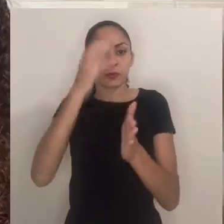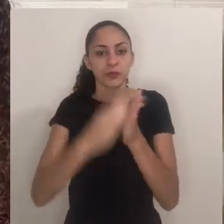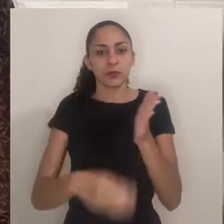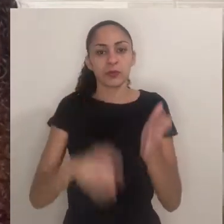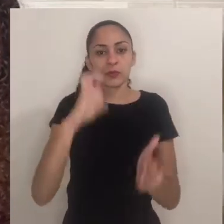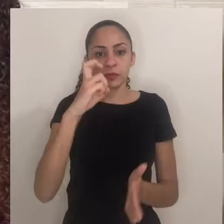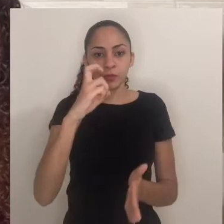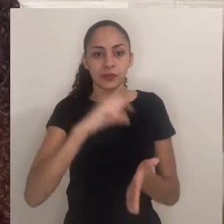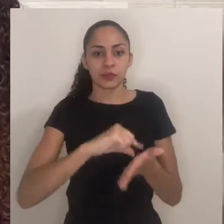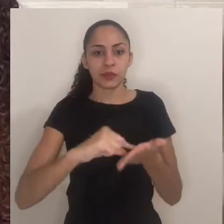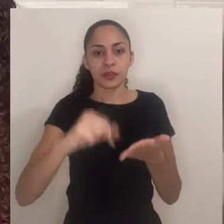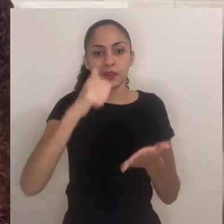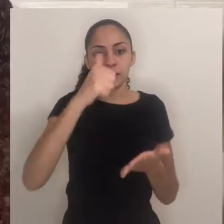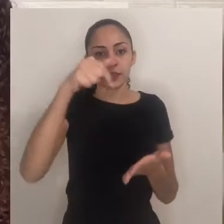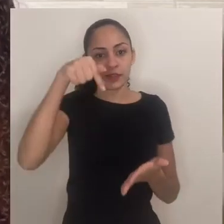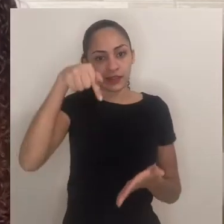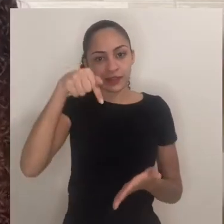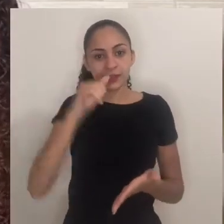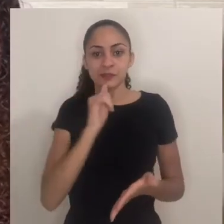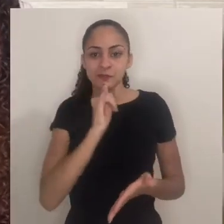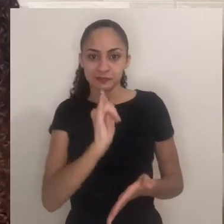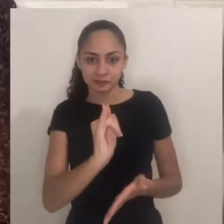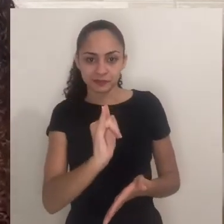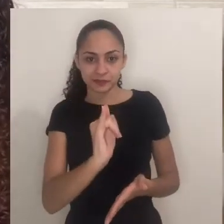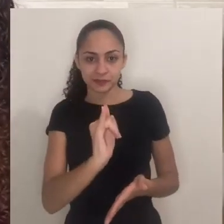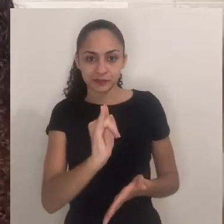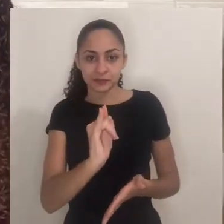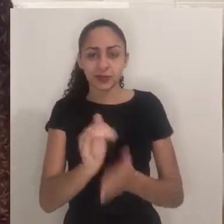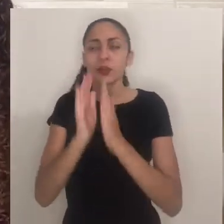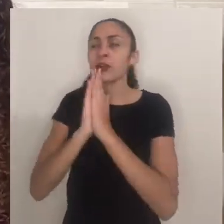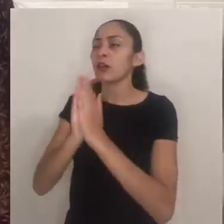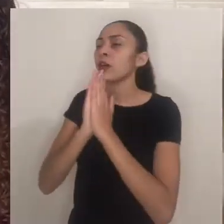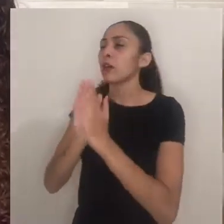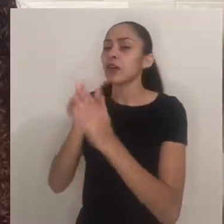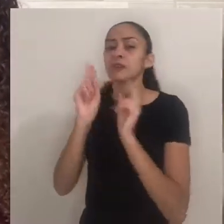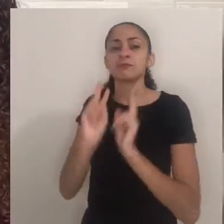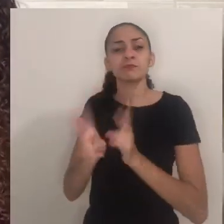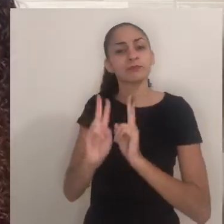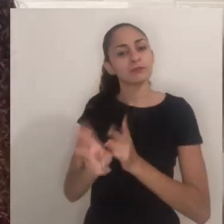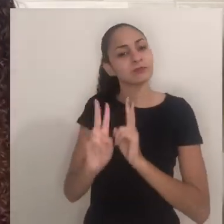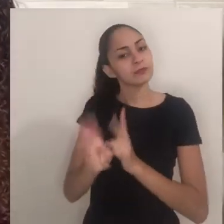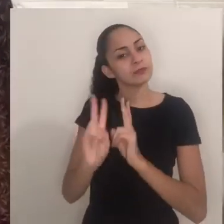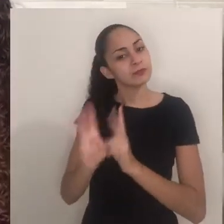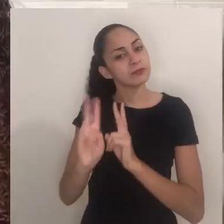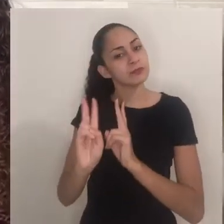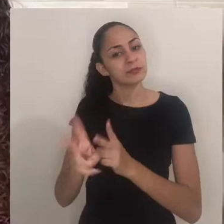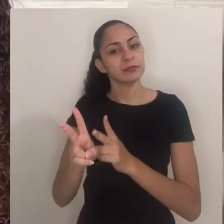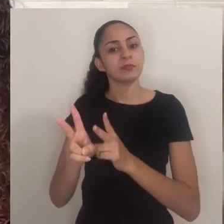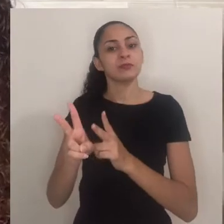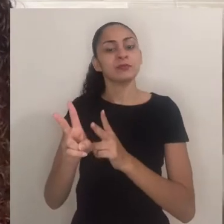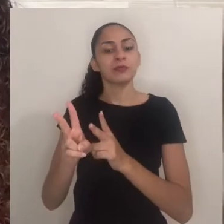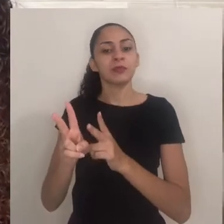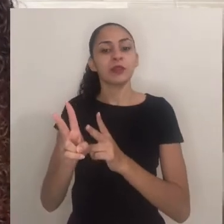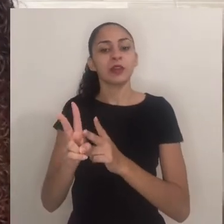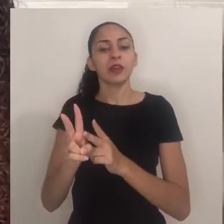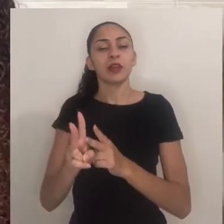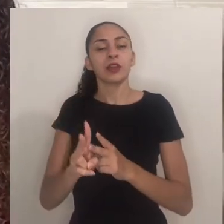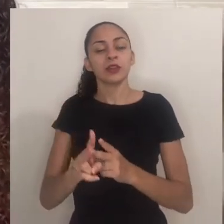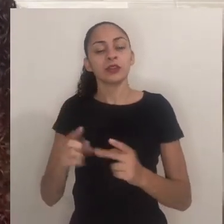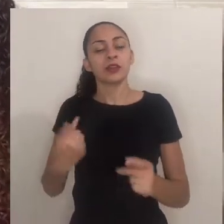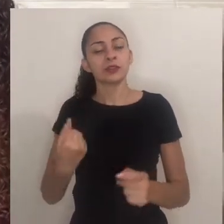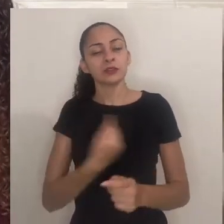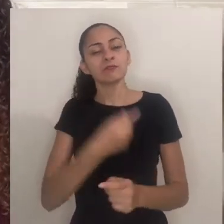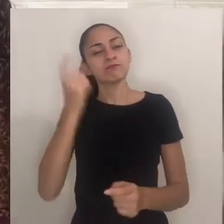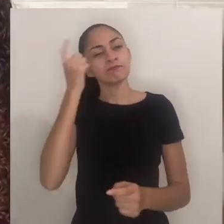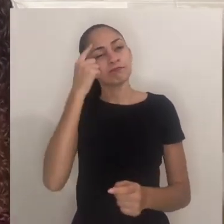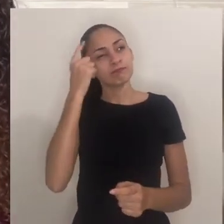Tessalonicenses, no capítulo 5, no versículo 17, diz o seguinte: Orai sem cessar. E é nesse